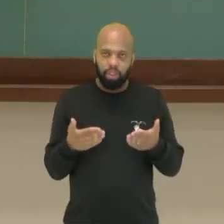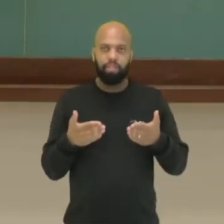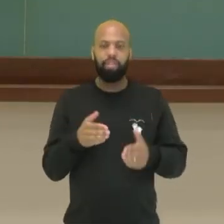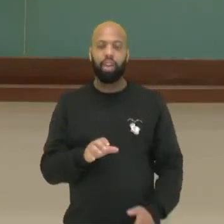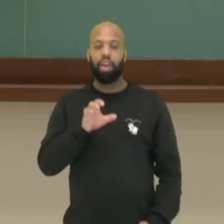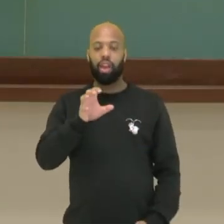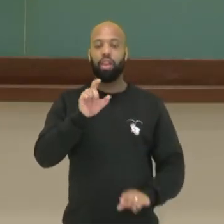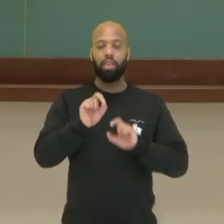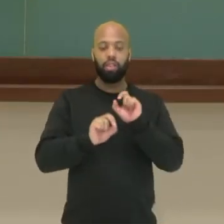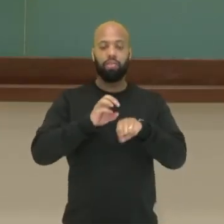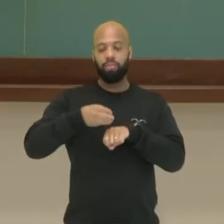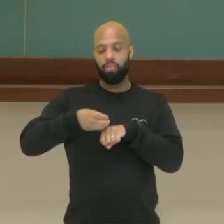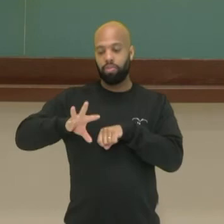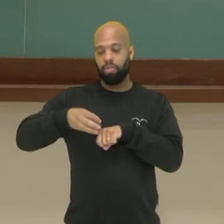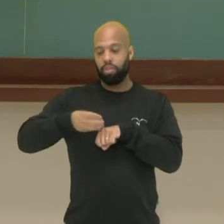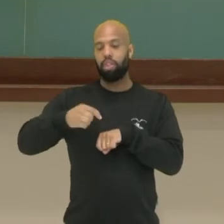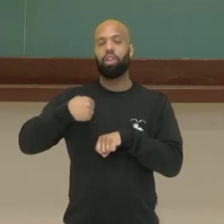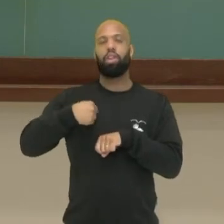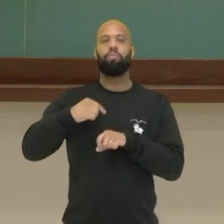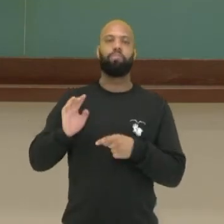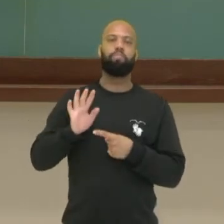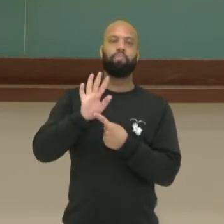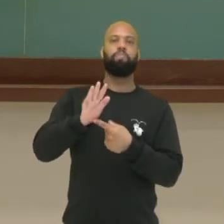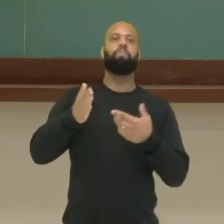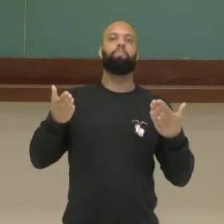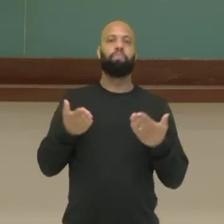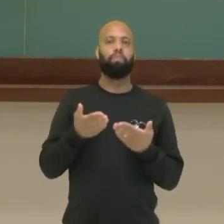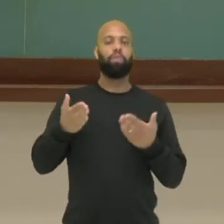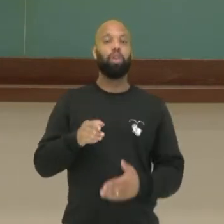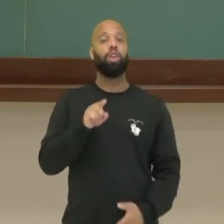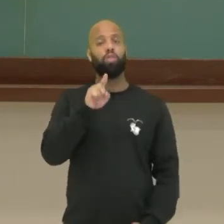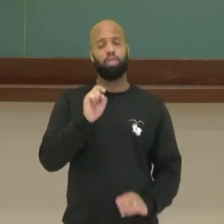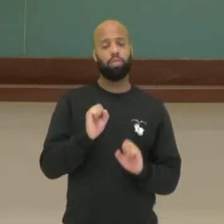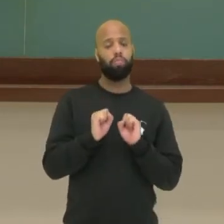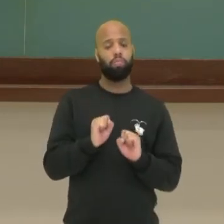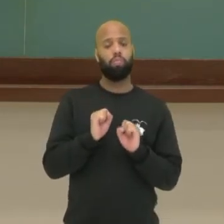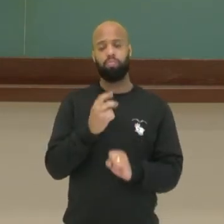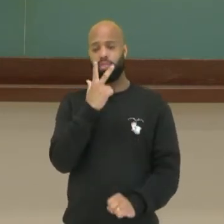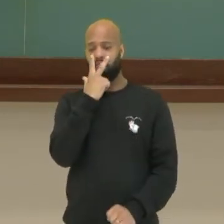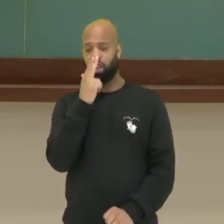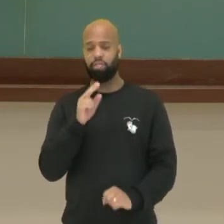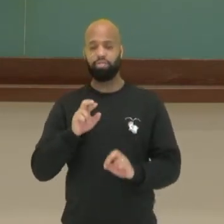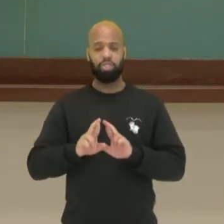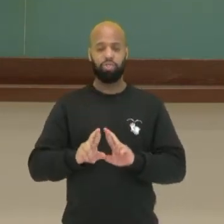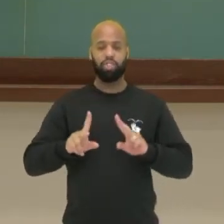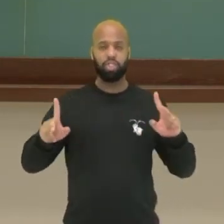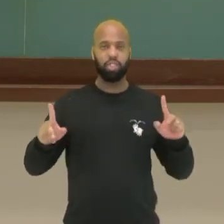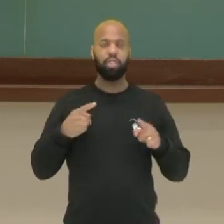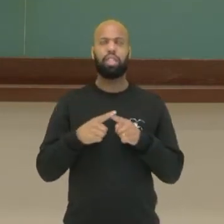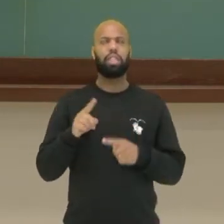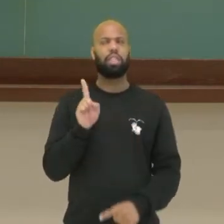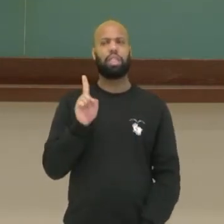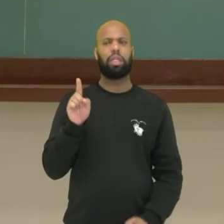é uma sugestão que eu estou trazendo a vocês. Você pode ter falado diferente, pode escrever que não vejo problema nenhum do